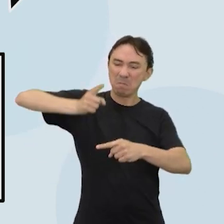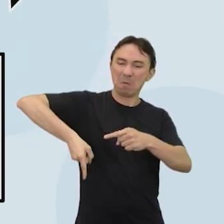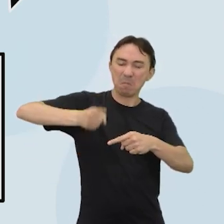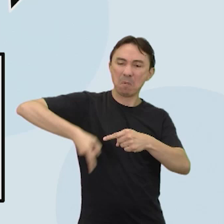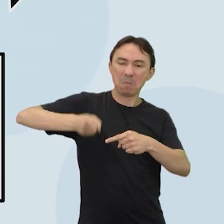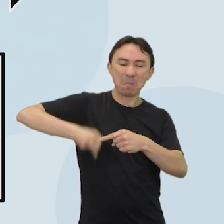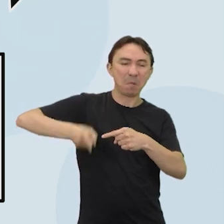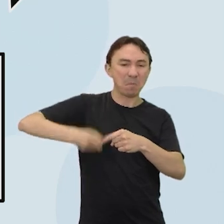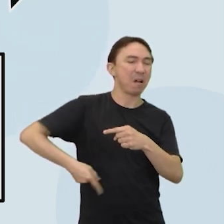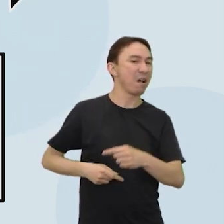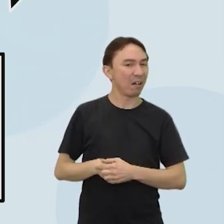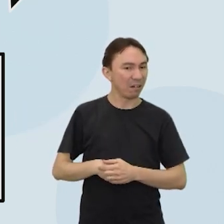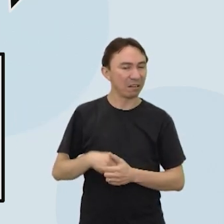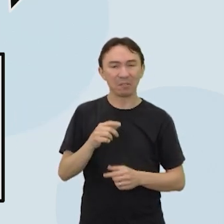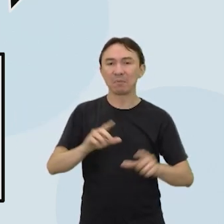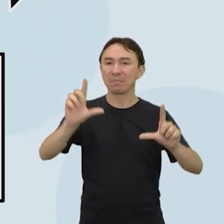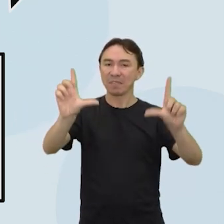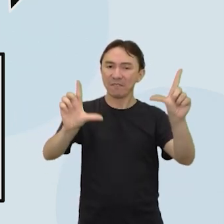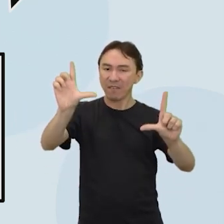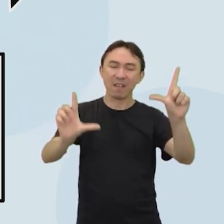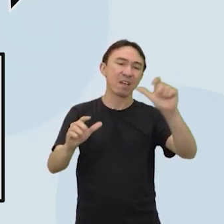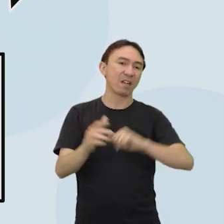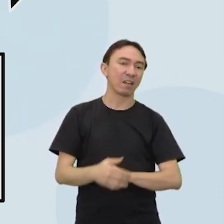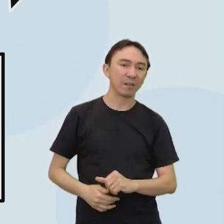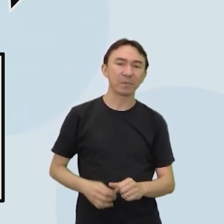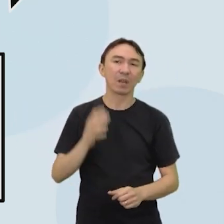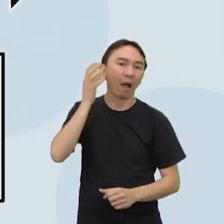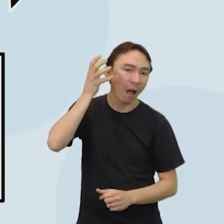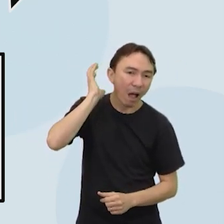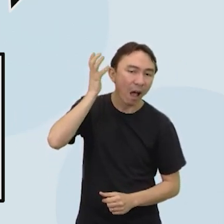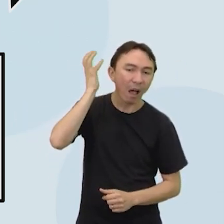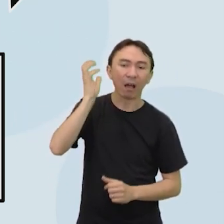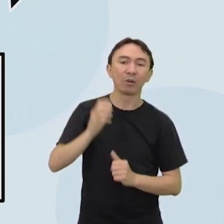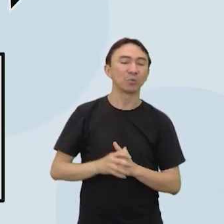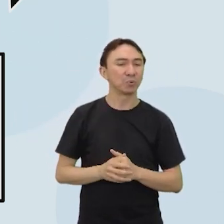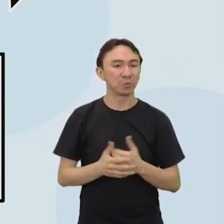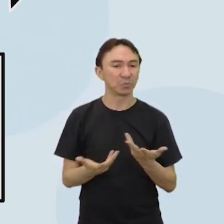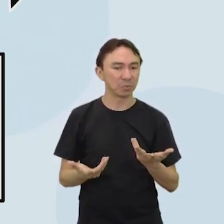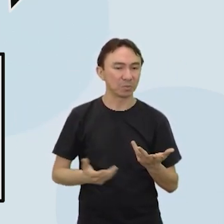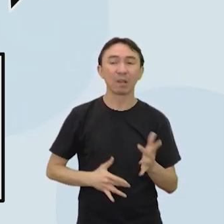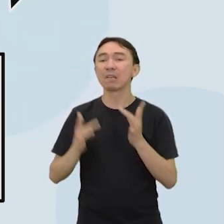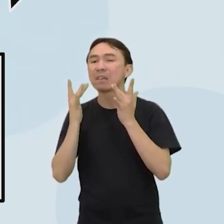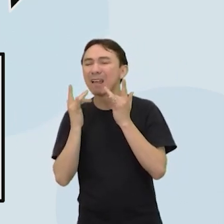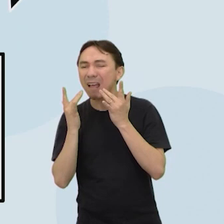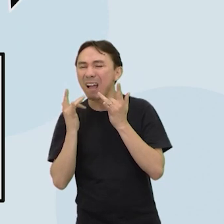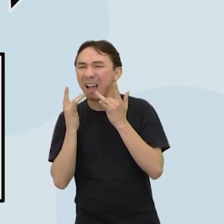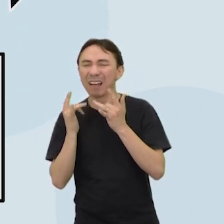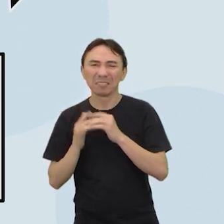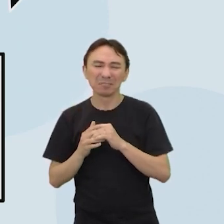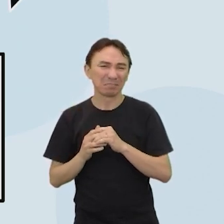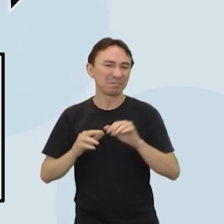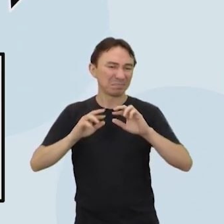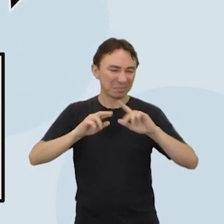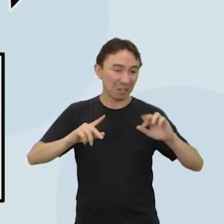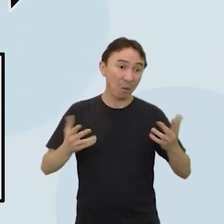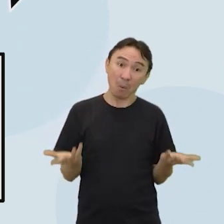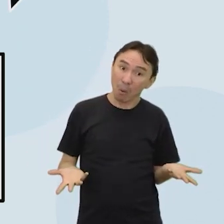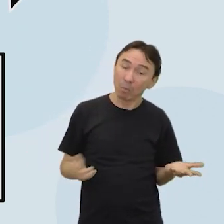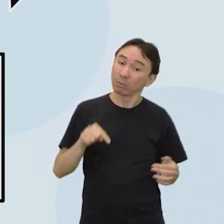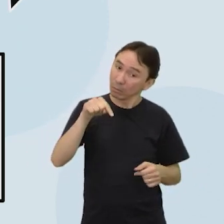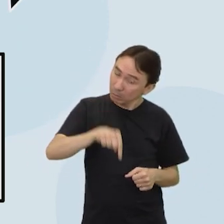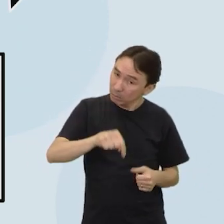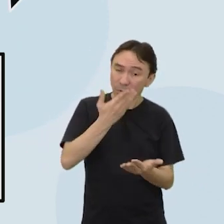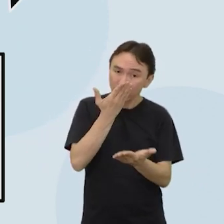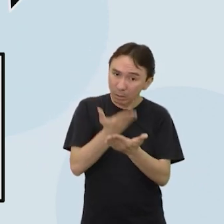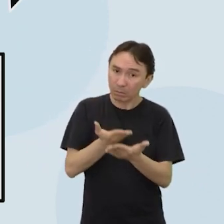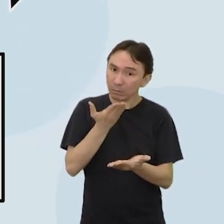social. Eu falo de televisão, de rádio, de uma peça de teatro ou até mesmo de uma aula.